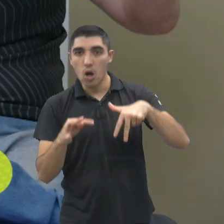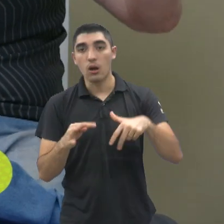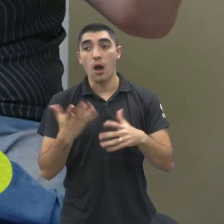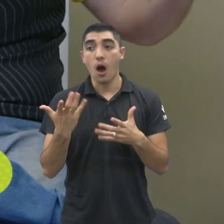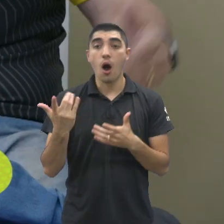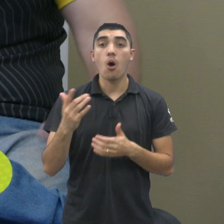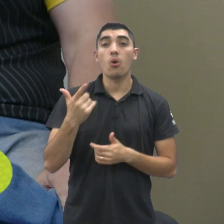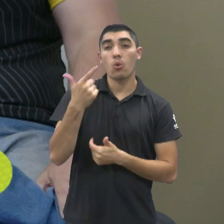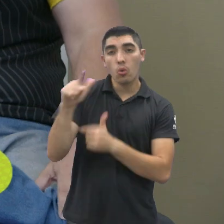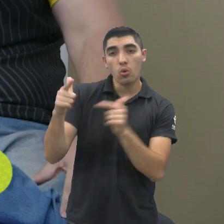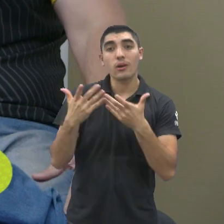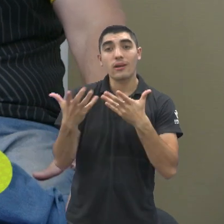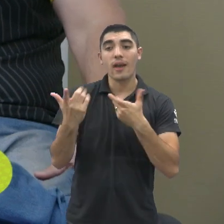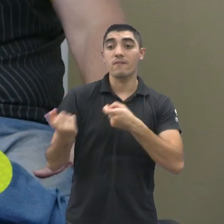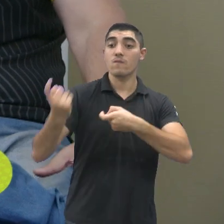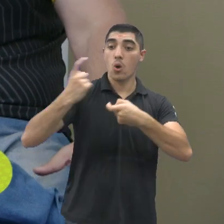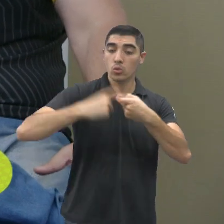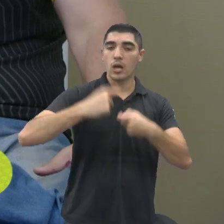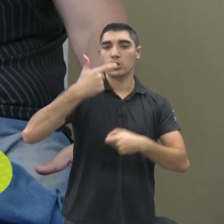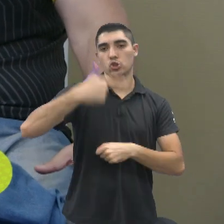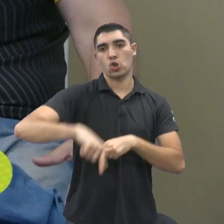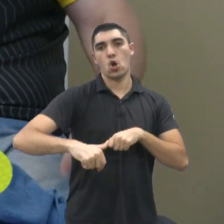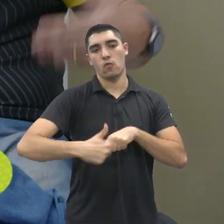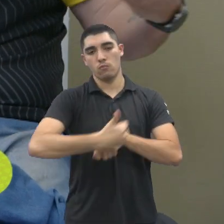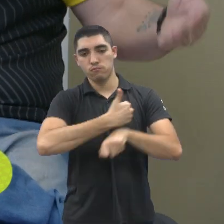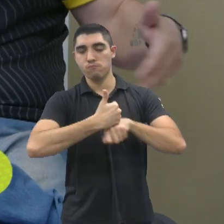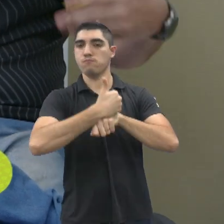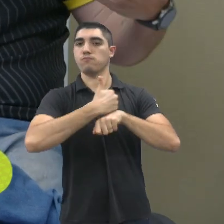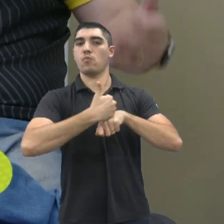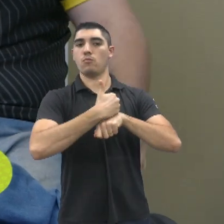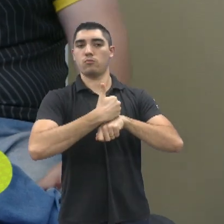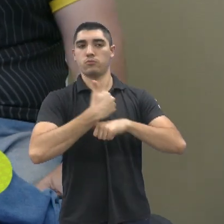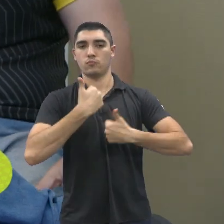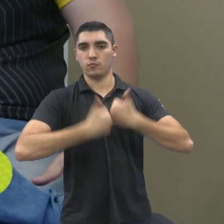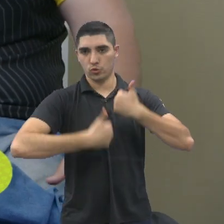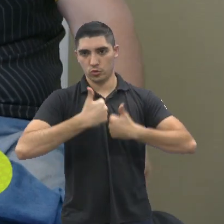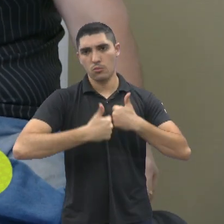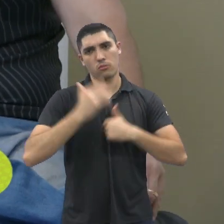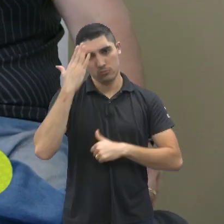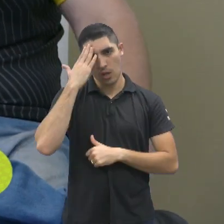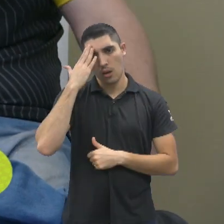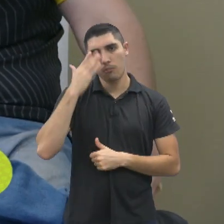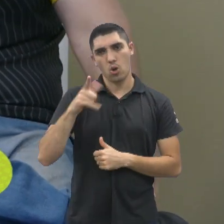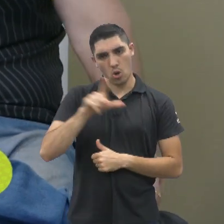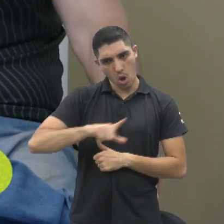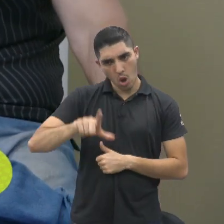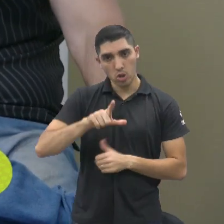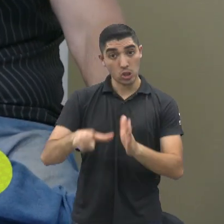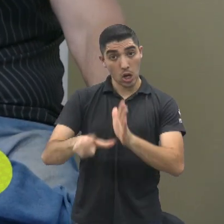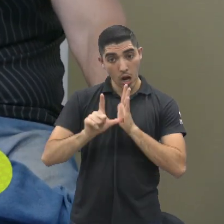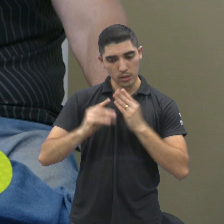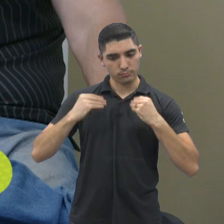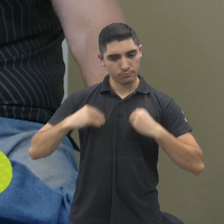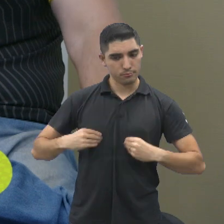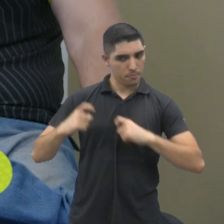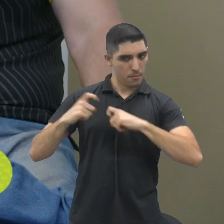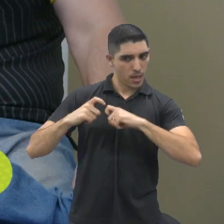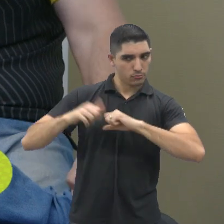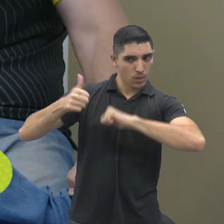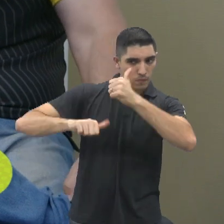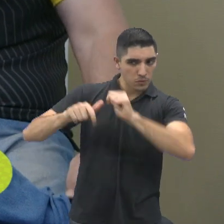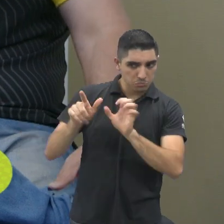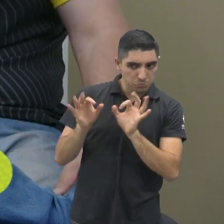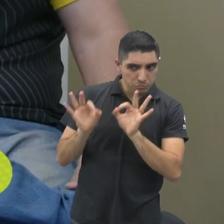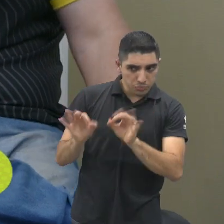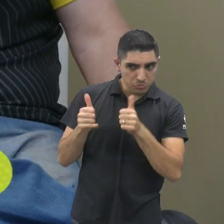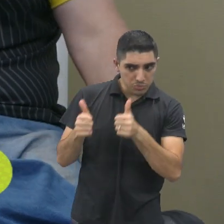retomar a carreira. Claro que todos os exames, toda a parte médica está sendo feita também, mas acredito